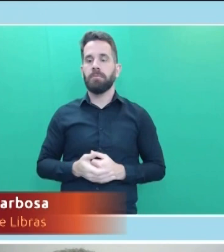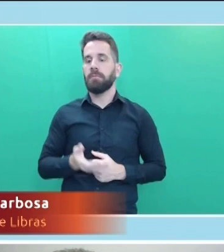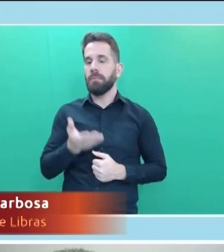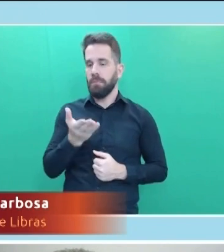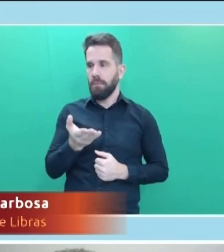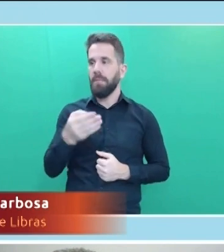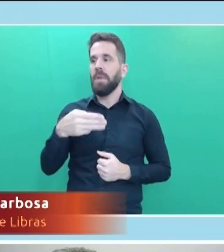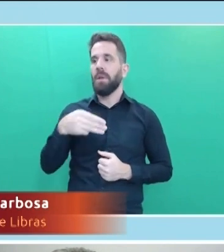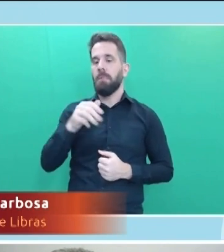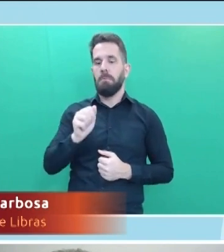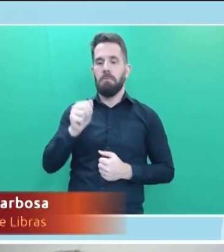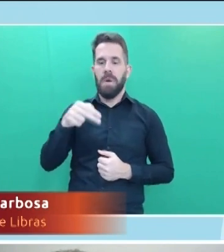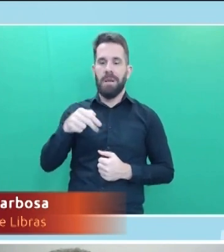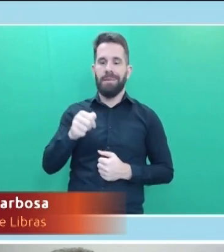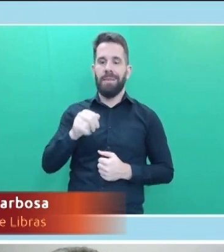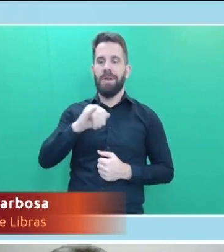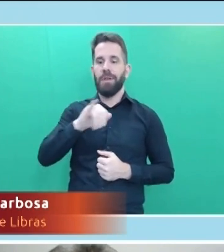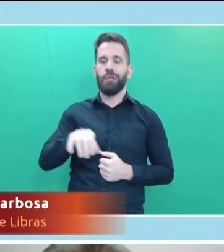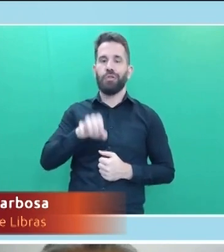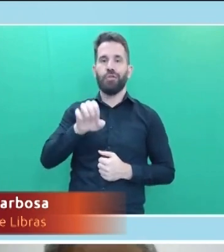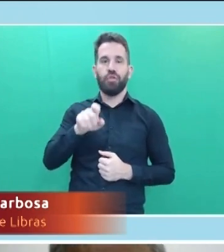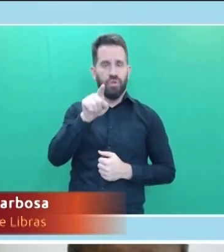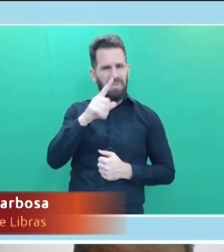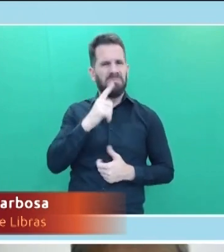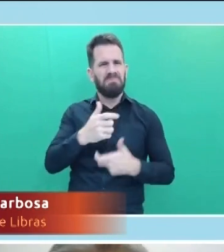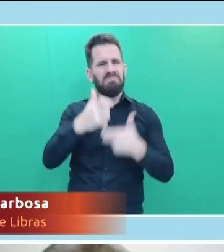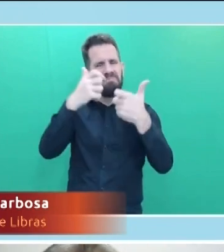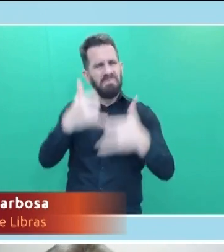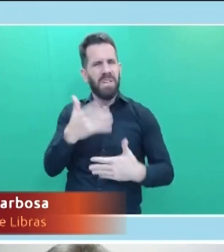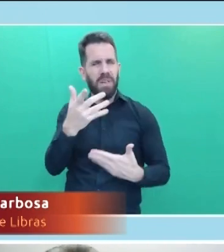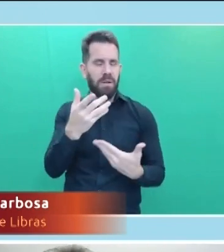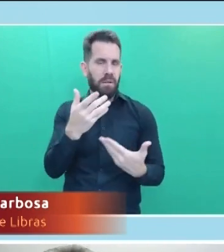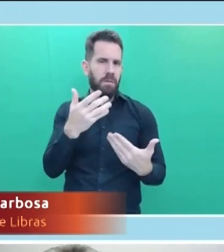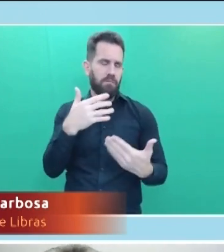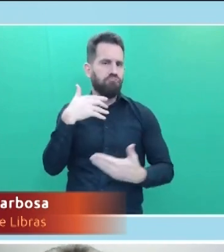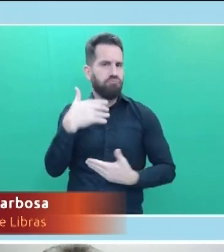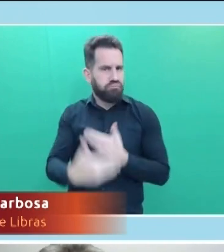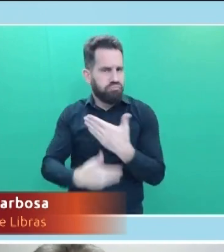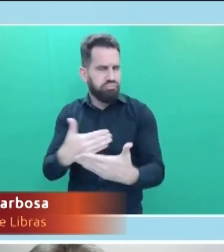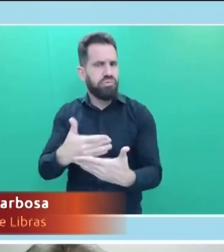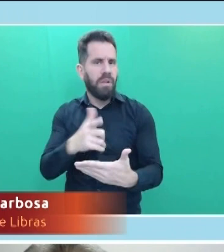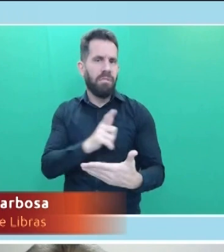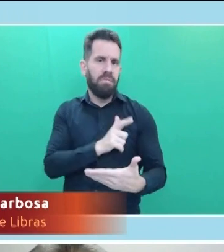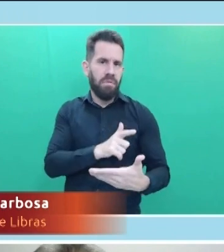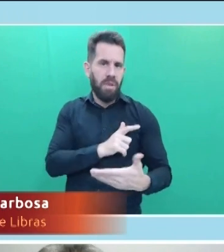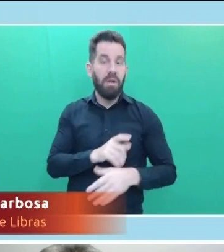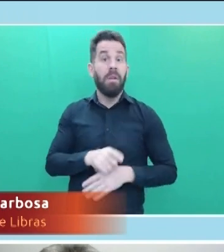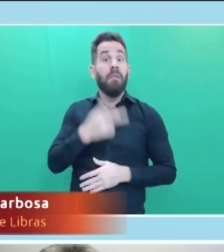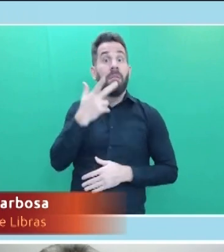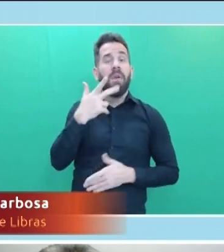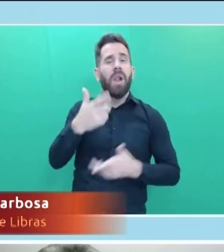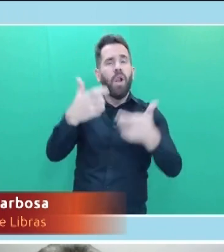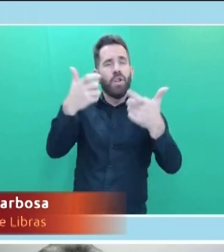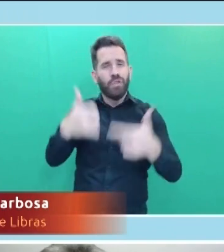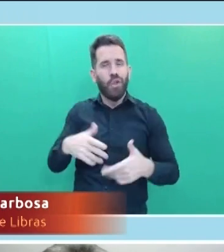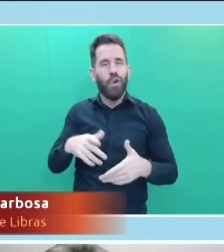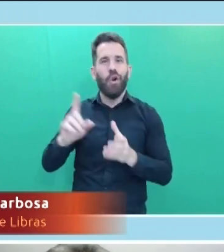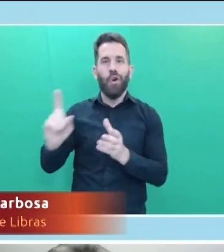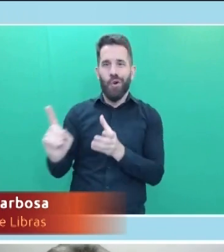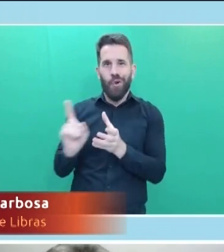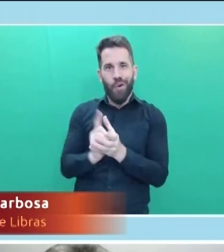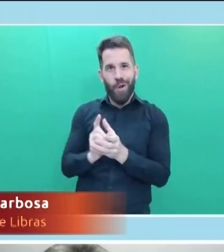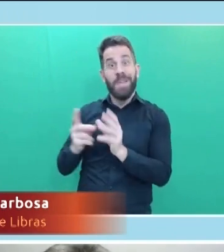você estava citando como é que foi realizado aí na sua comunidade, né, que existiam indígenas trabalhando junto ao IBGE para realizar